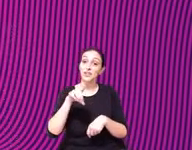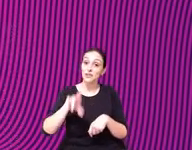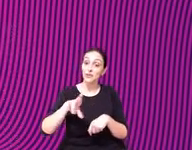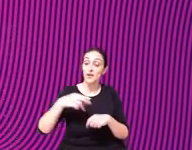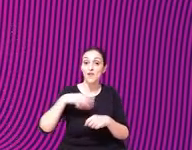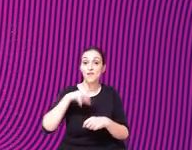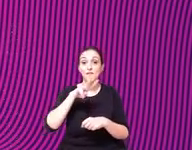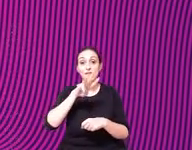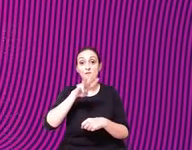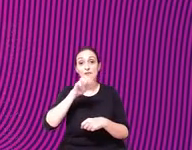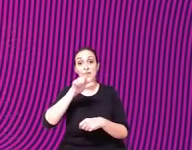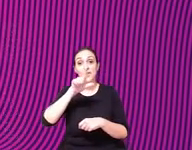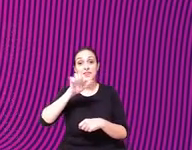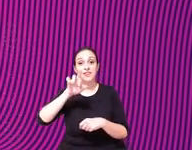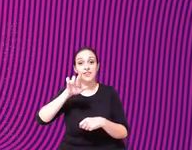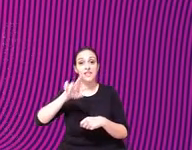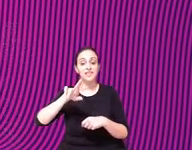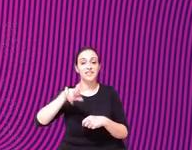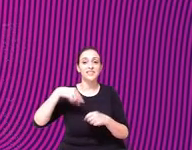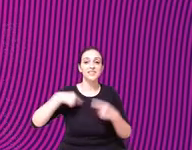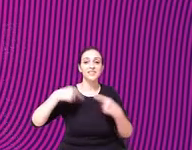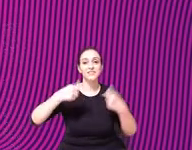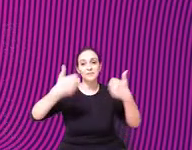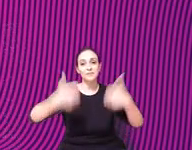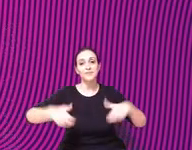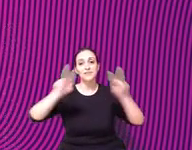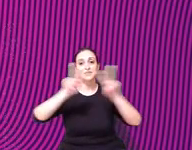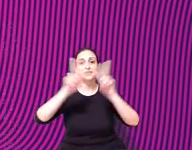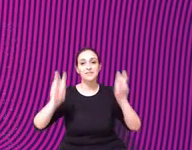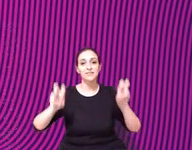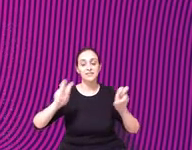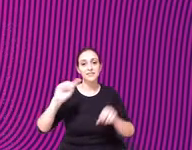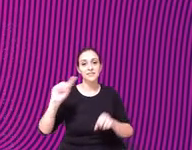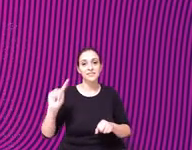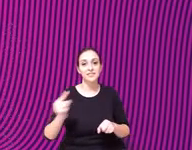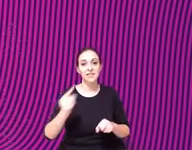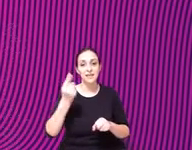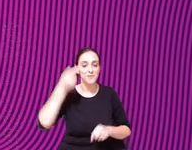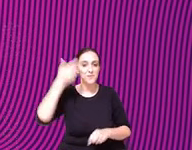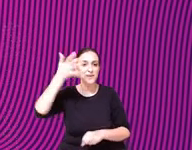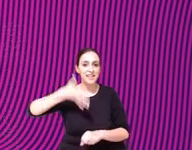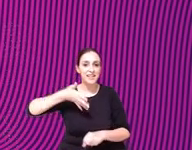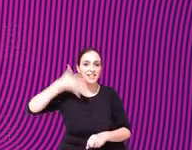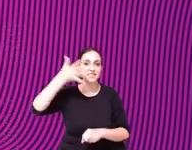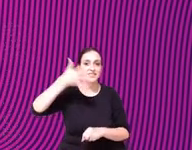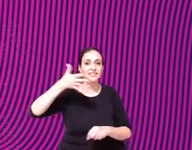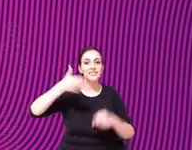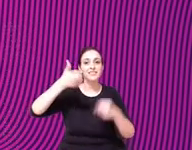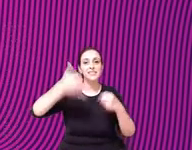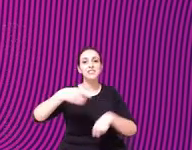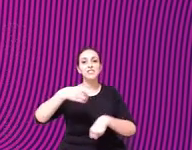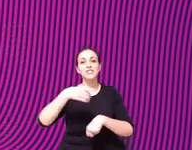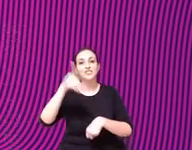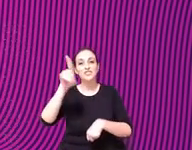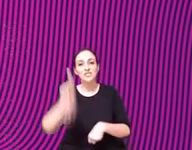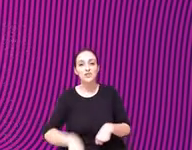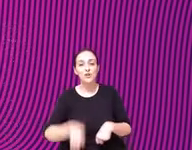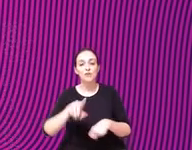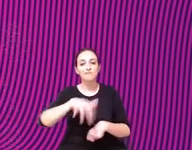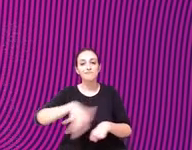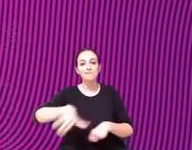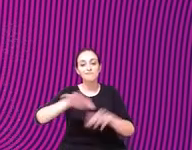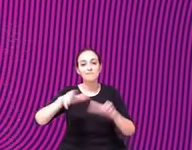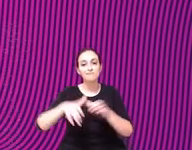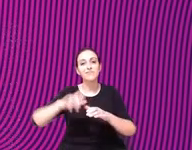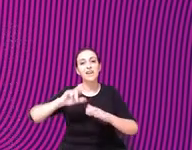é o primeiro convidado que vai falar pela primeira palestra, né? Ele é diretor da Unidade de Transplante Renal da